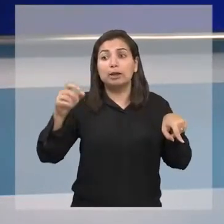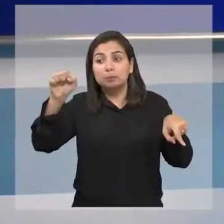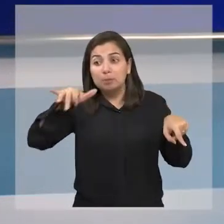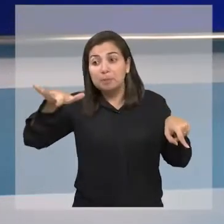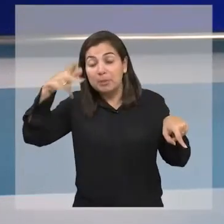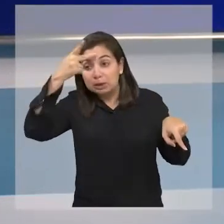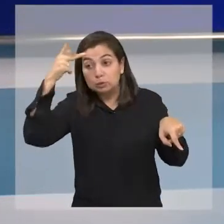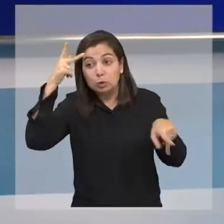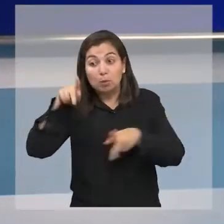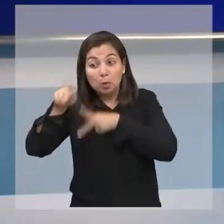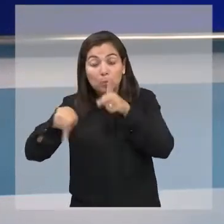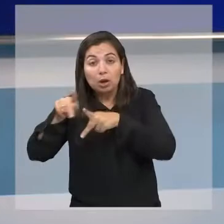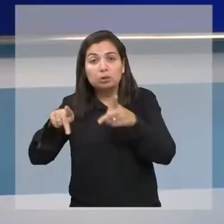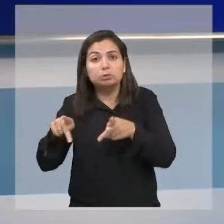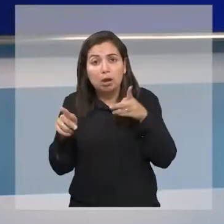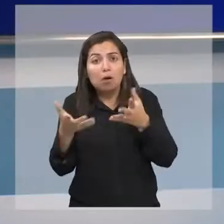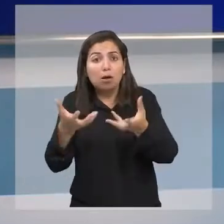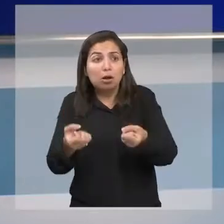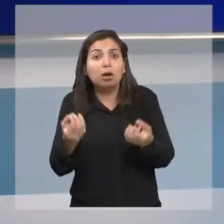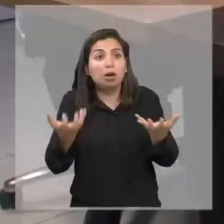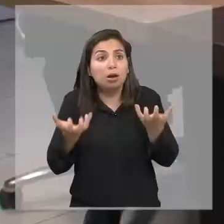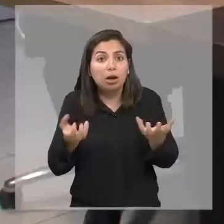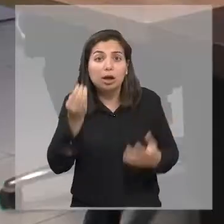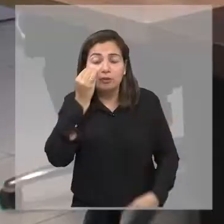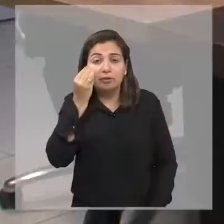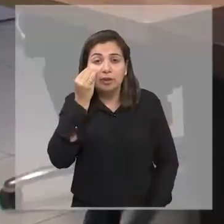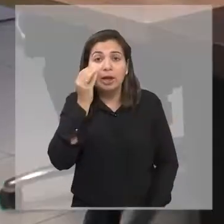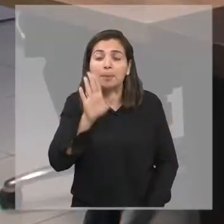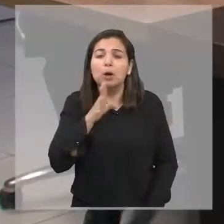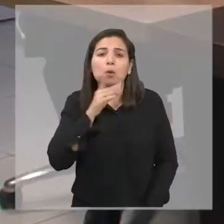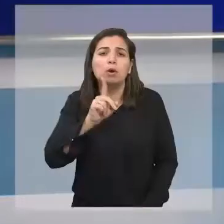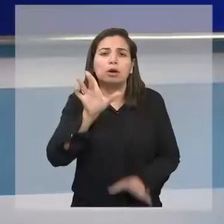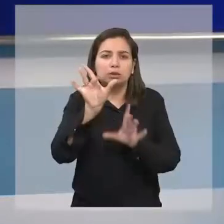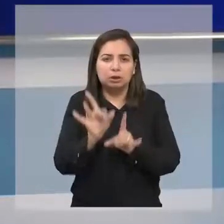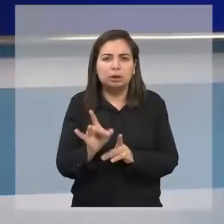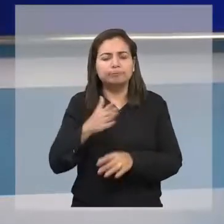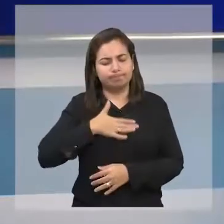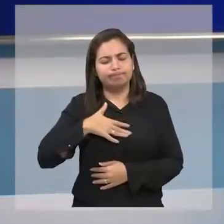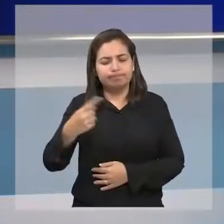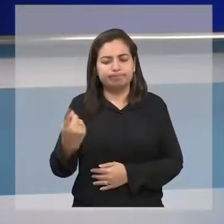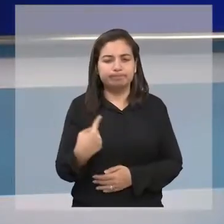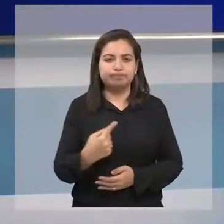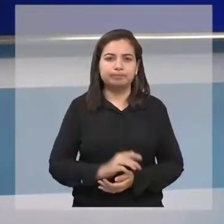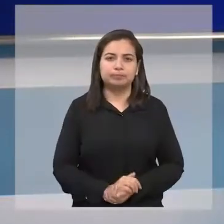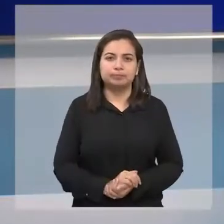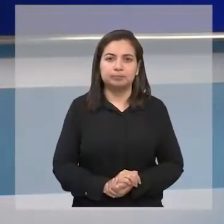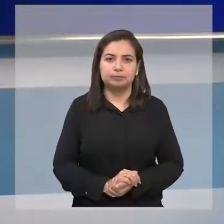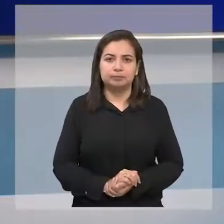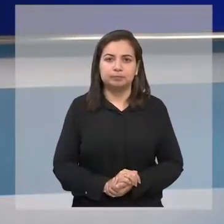grande massa da população, ainda que não conheça os seus detalhes. Um instante só e a gente volta.